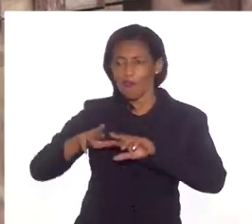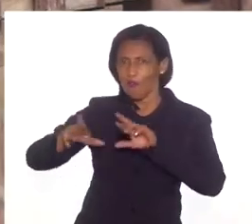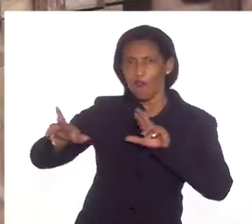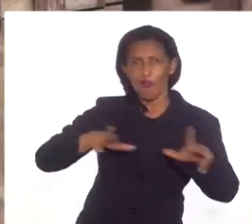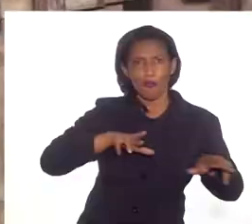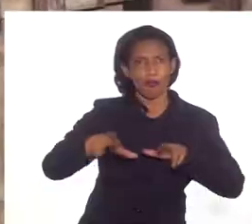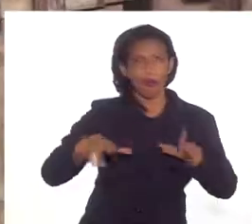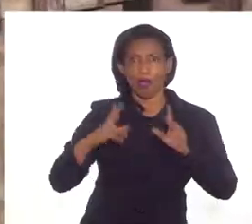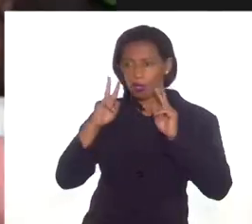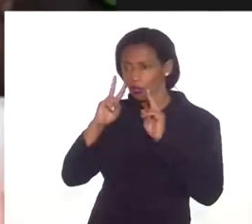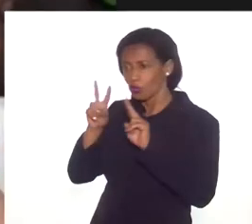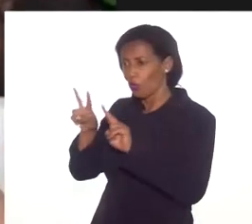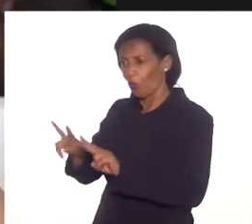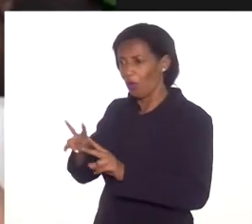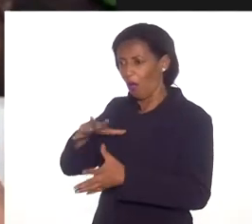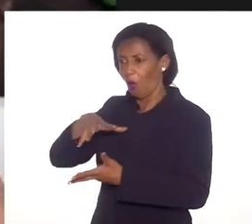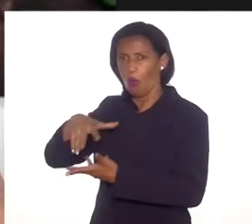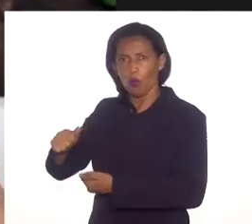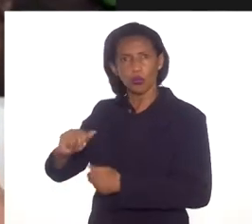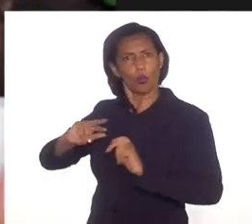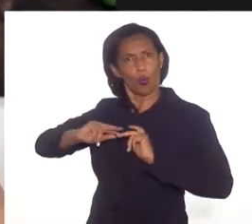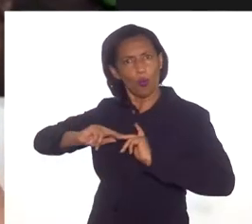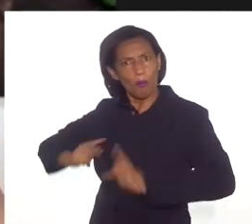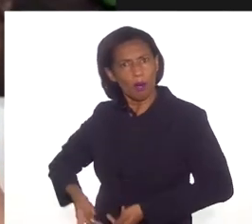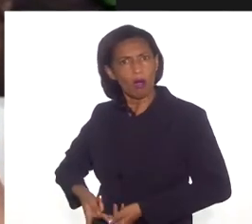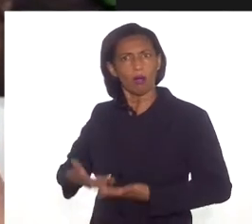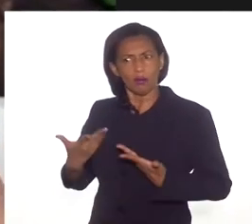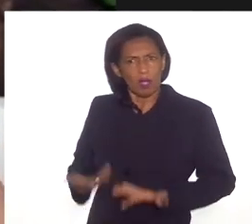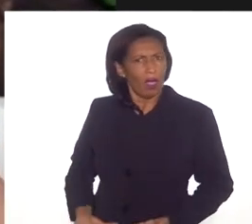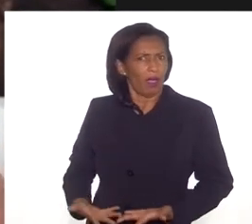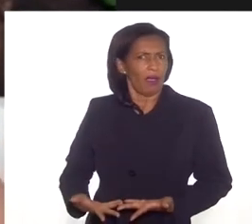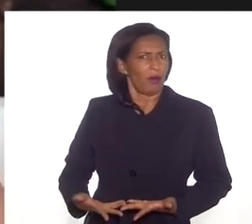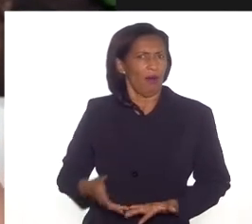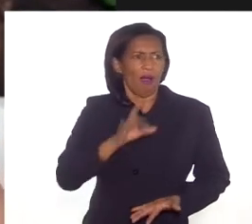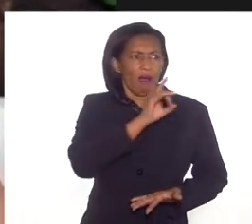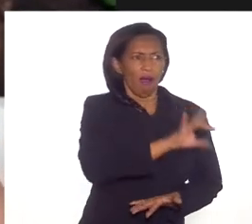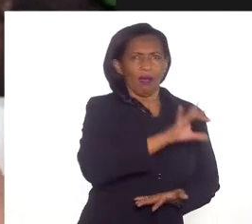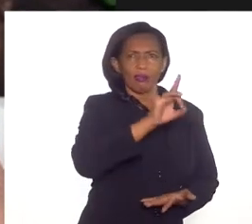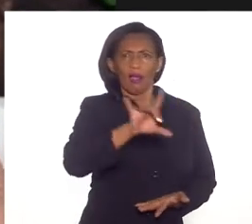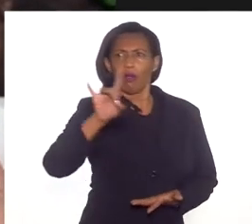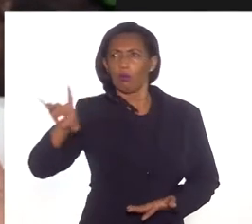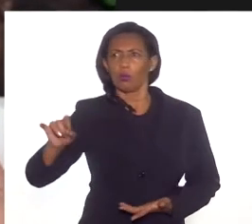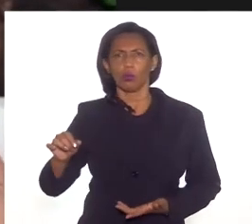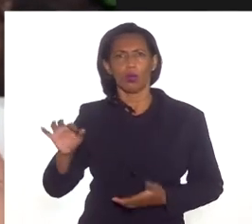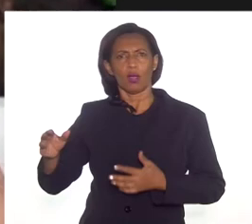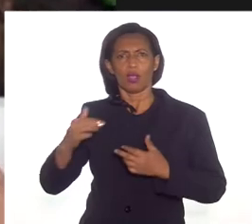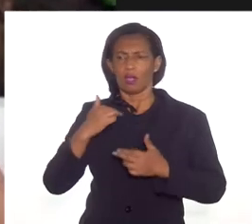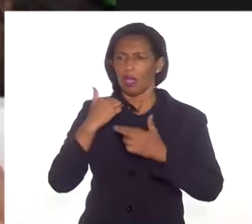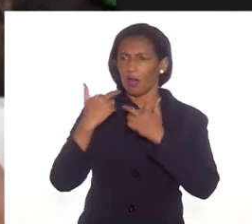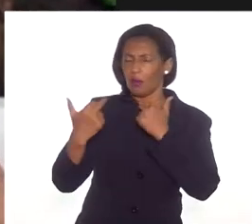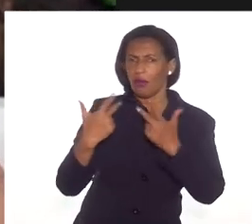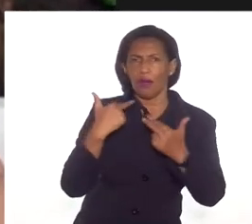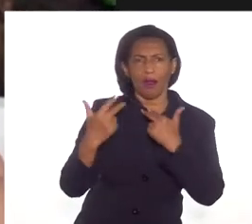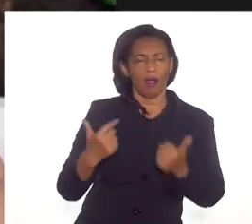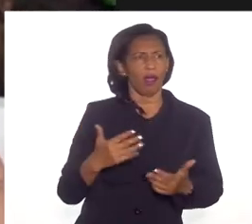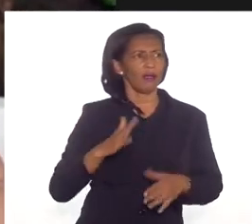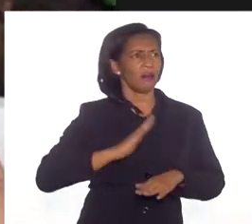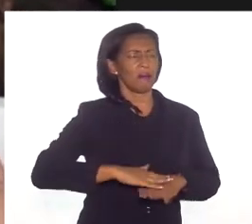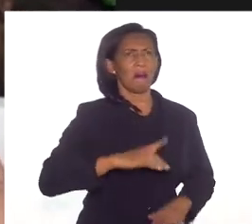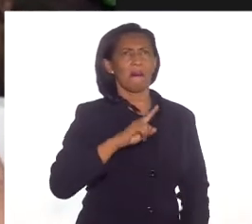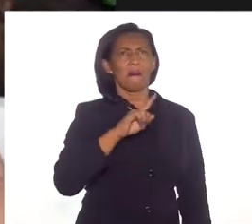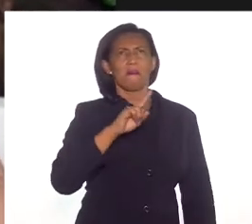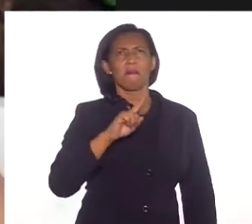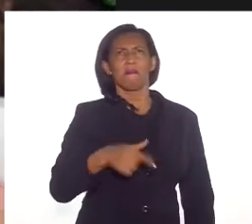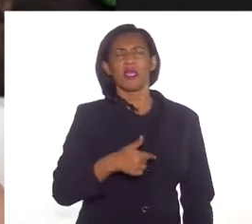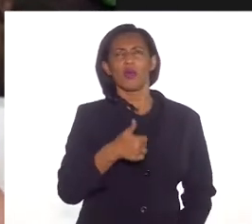se estabelecer no mundo como humanos que eram, do jeito deles, cada um do seu jeito. E eram faladas